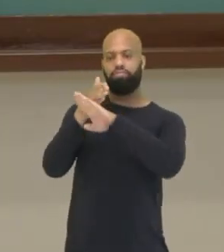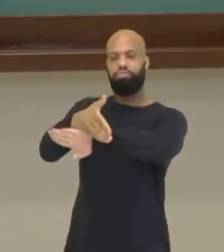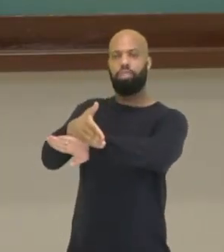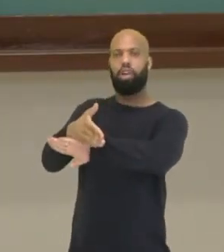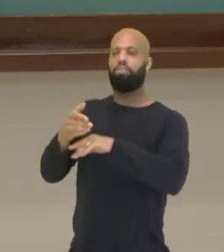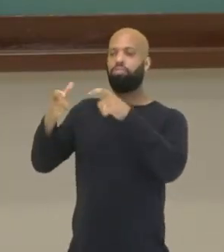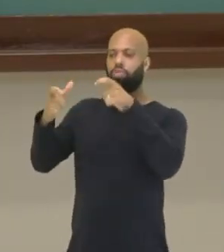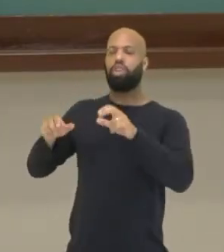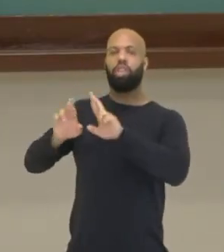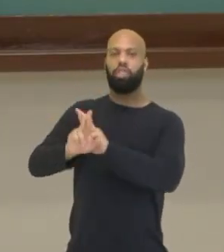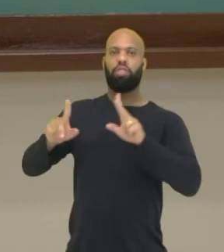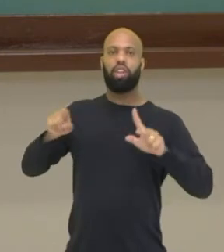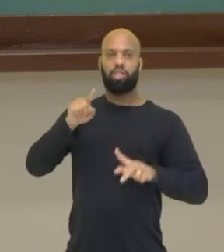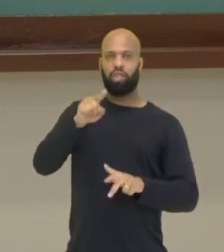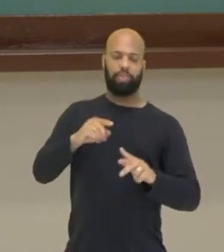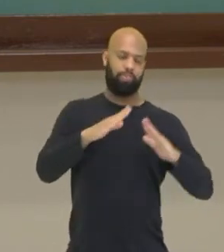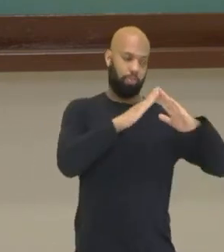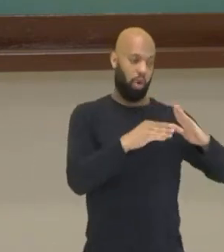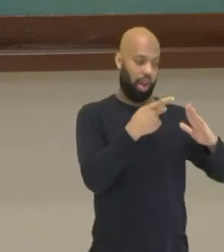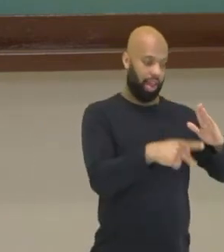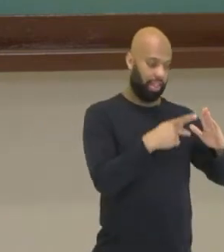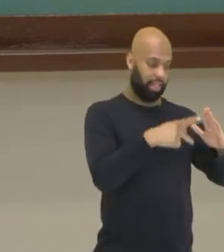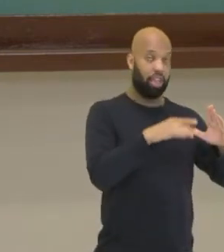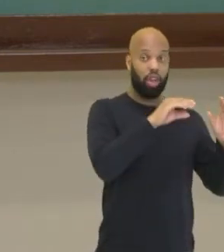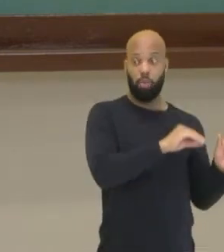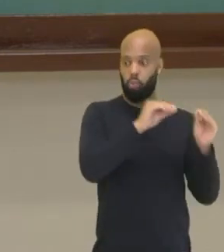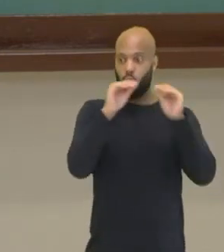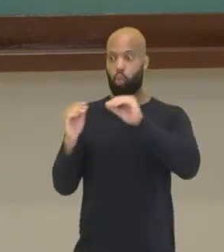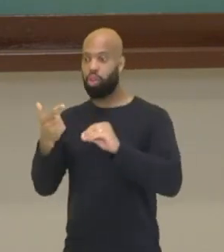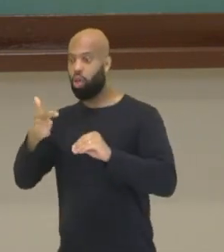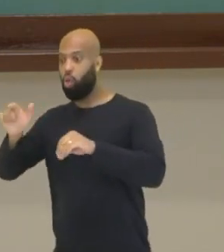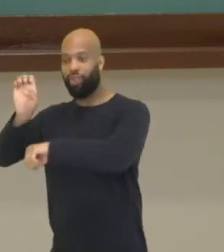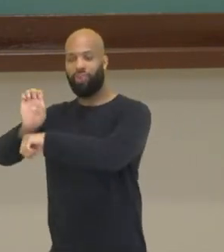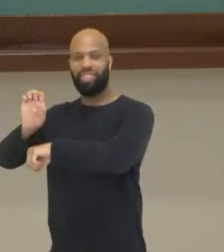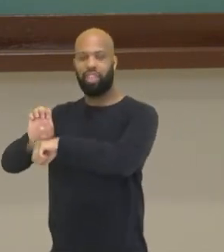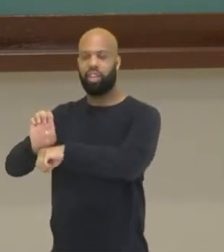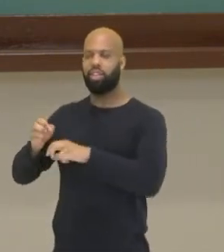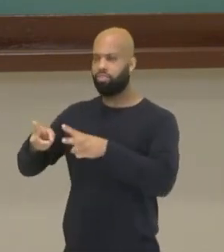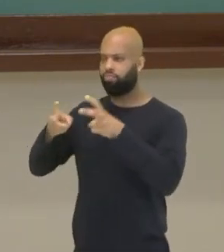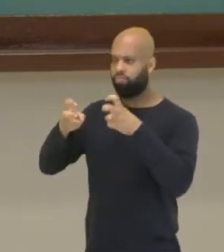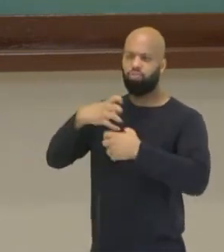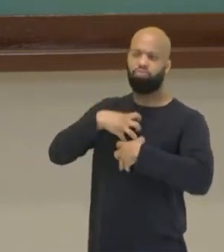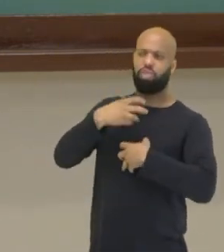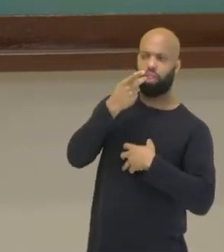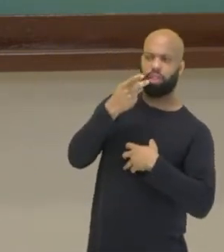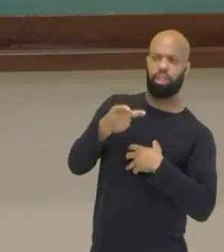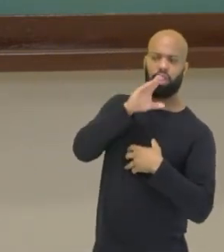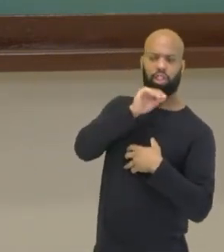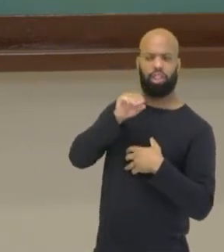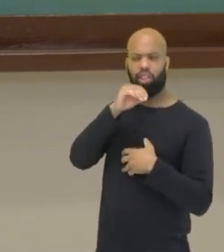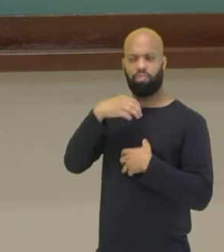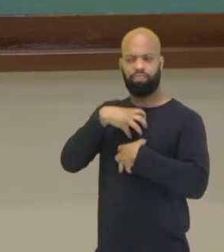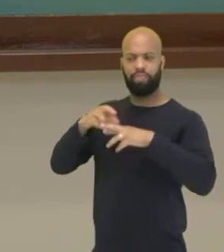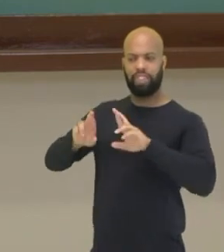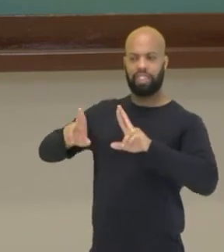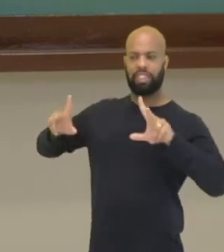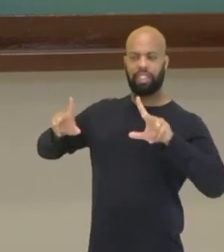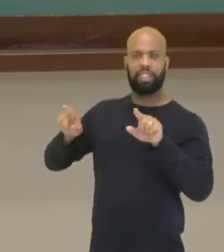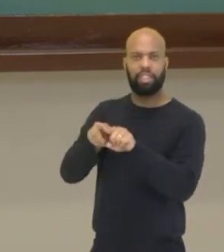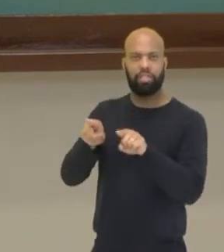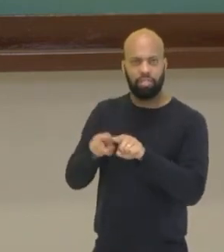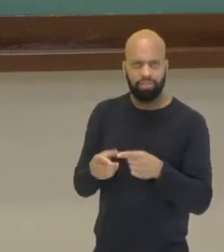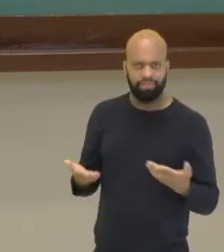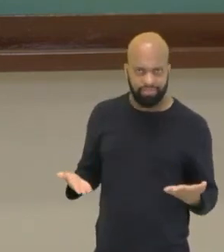diferente do qual você mora, principalmente quando é um estado diferente, você percebe que aquelas pessoas falam de um sotaque um